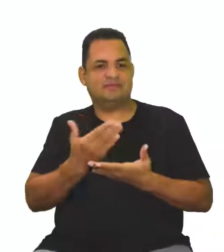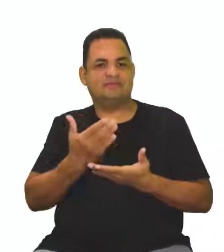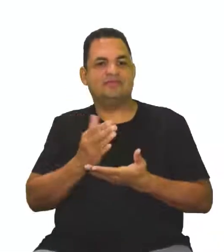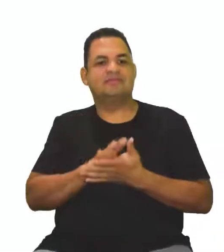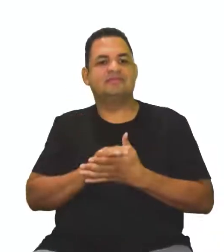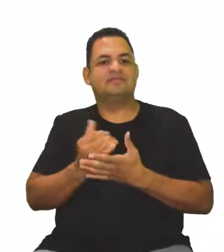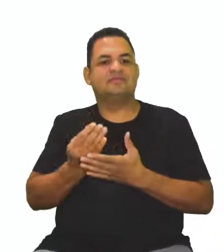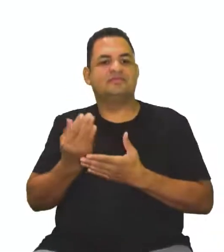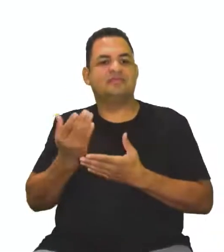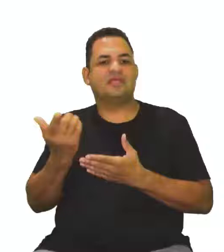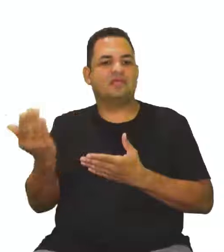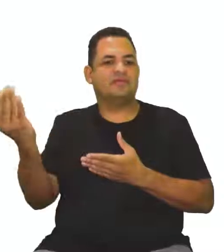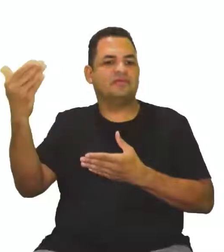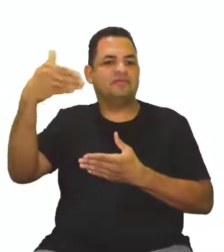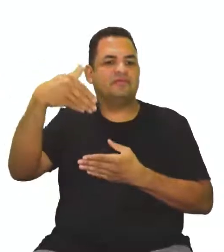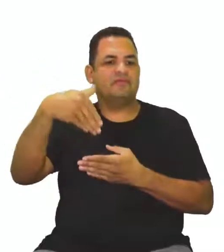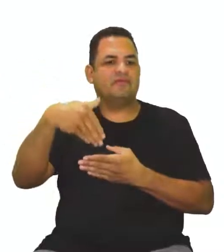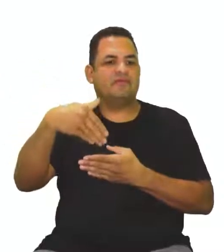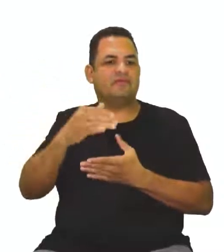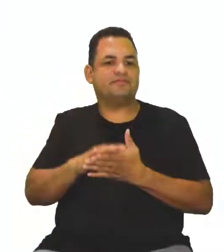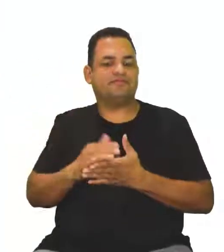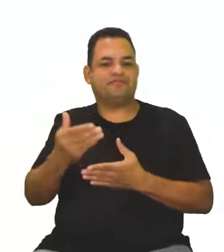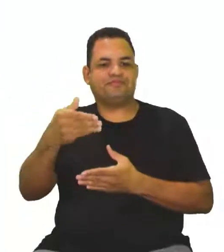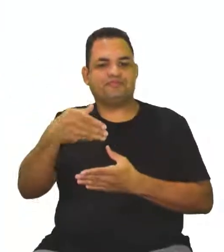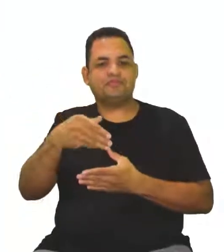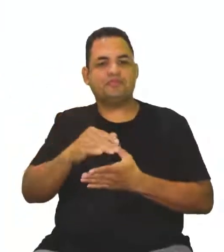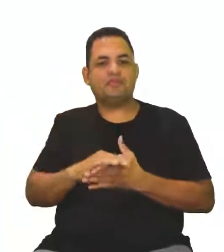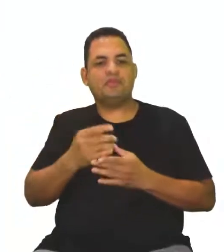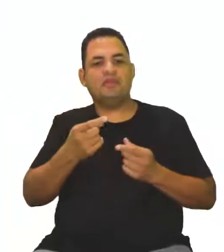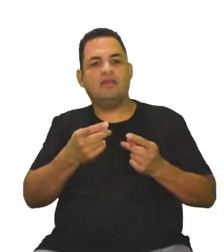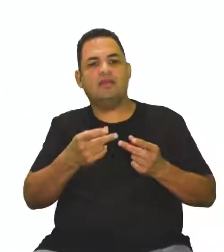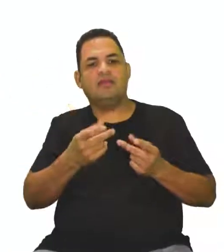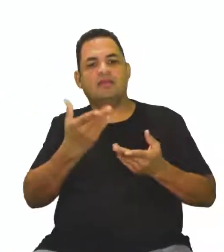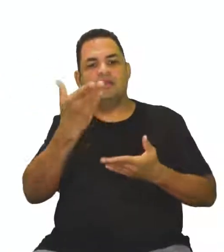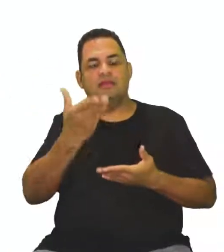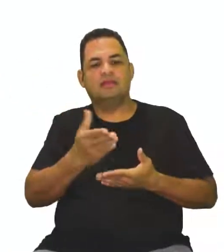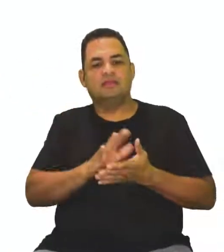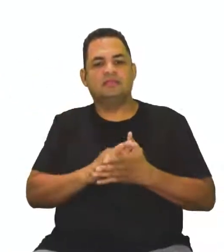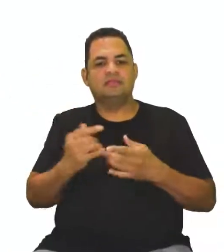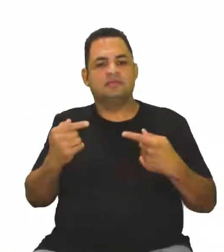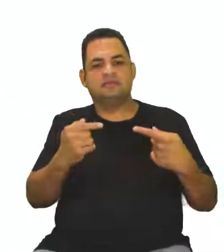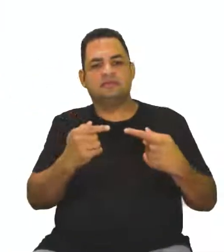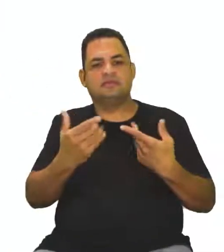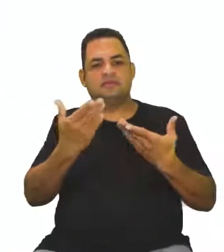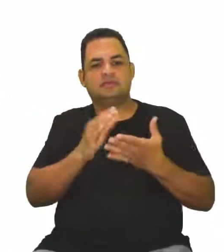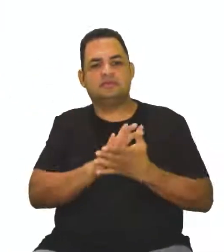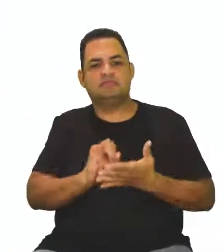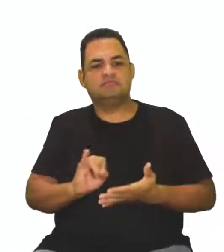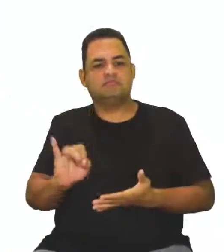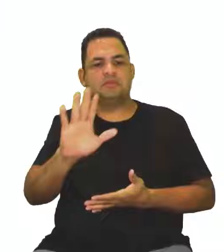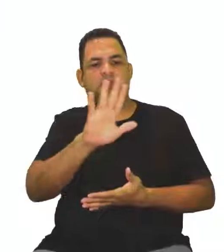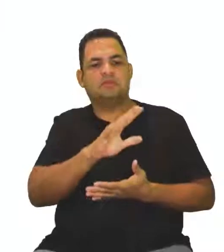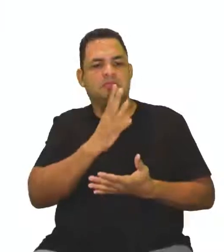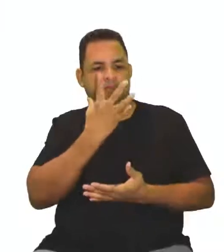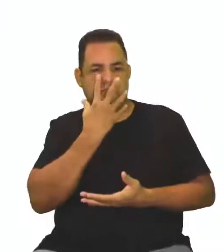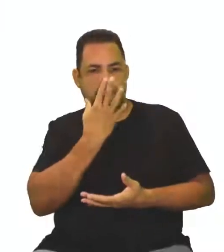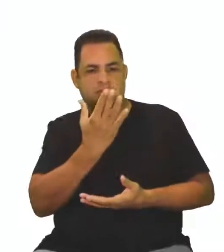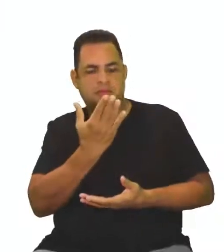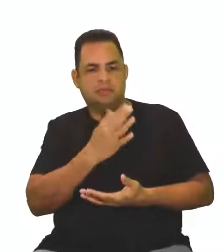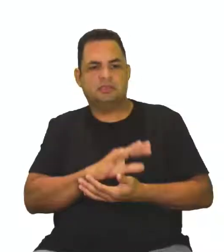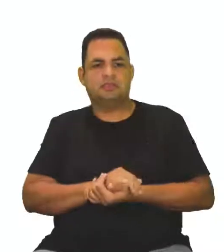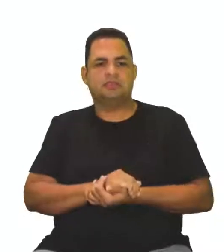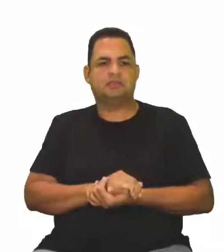vindas de fora, você pode ter visto alguma coisa relacionada a essa imagem aqui, né? Ou se você